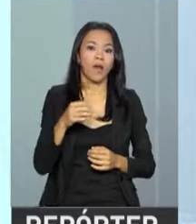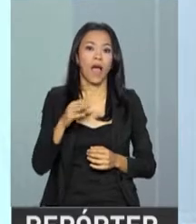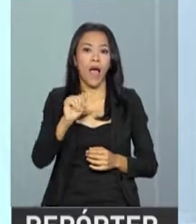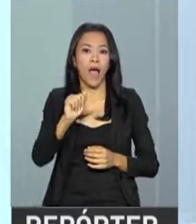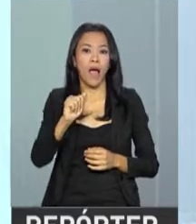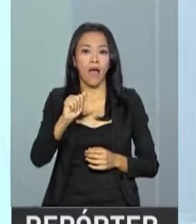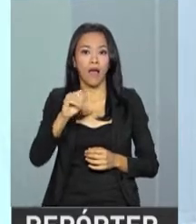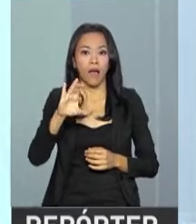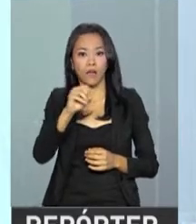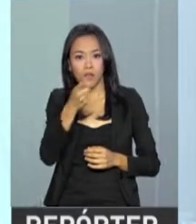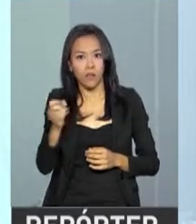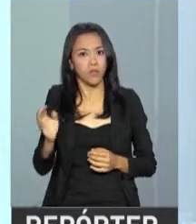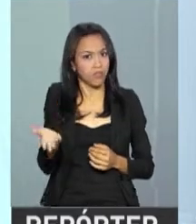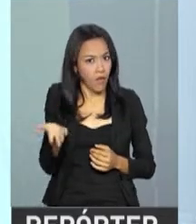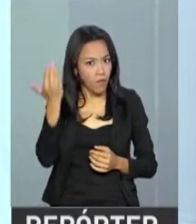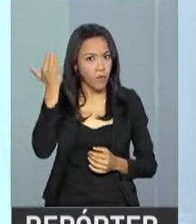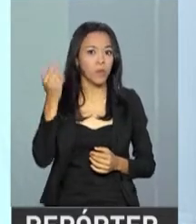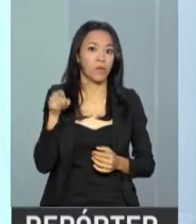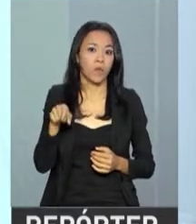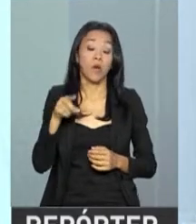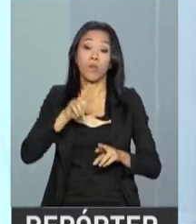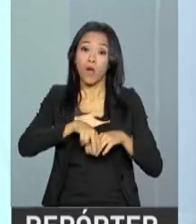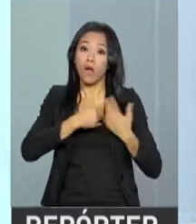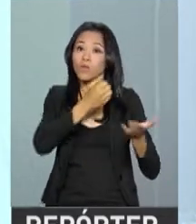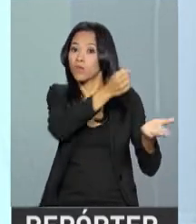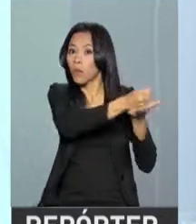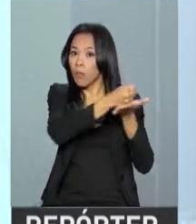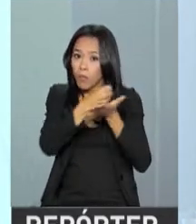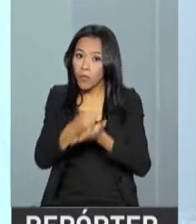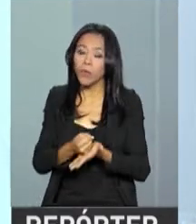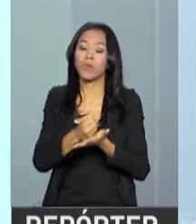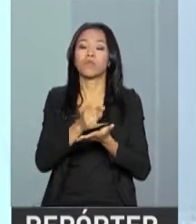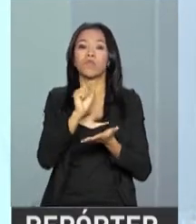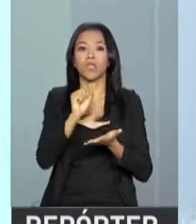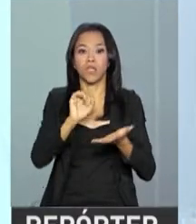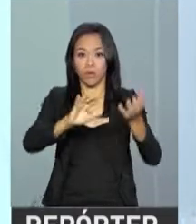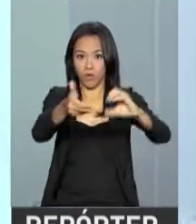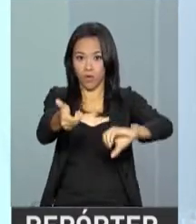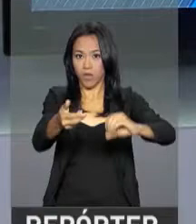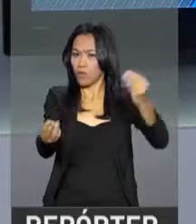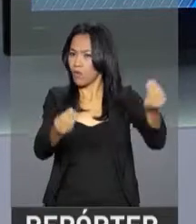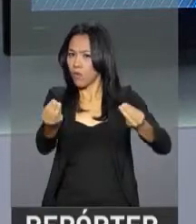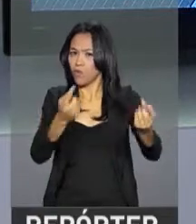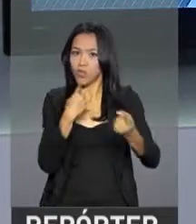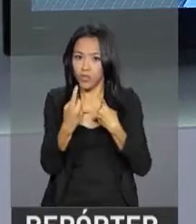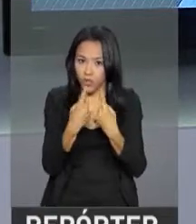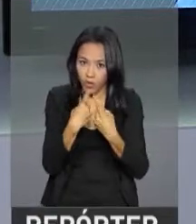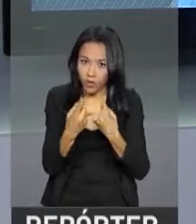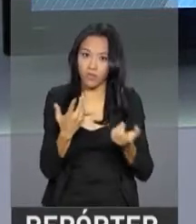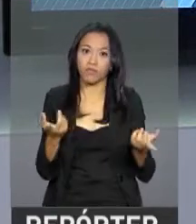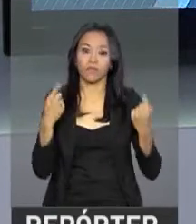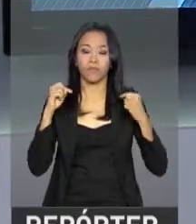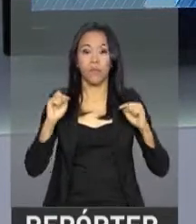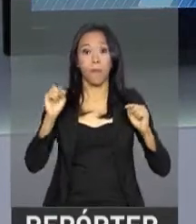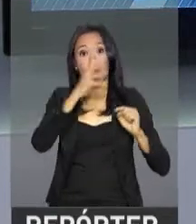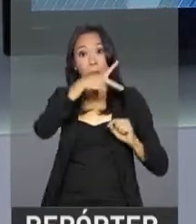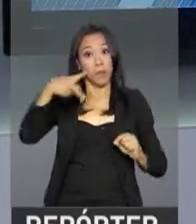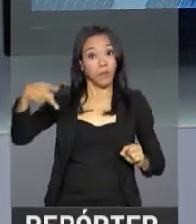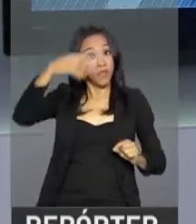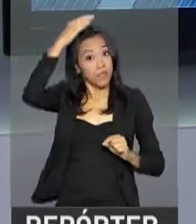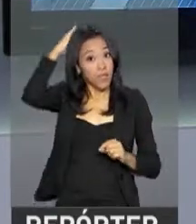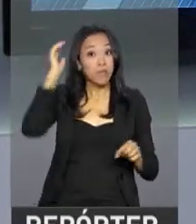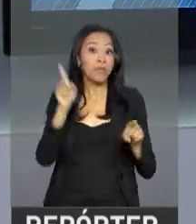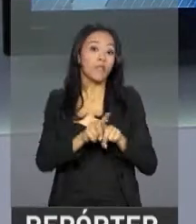feito nesse período com o apoio do congresso nacional mas atua de maneira dialogando o presidente michel temer também